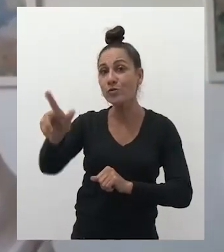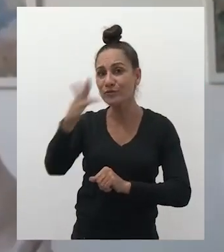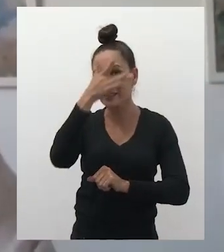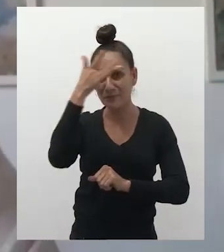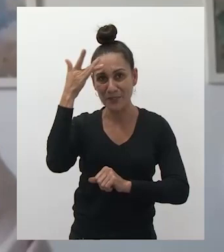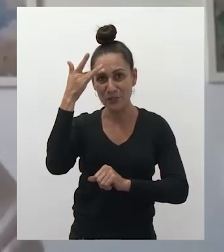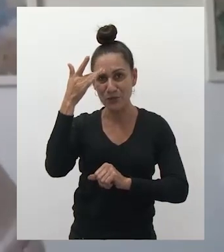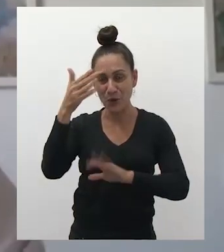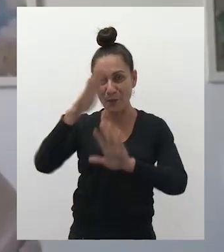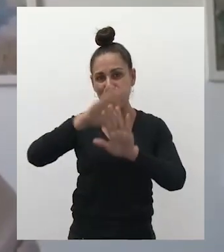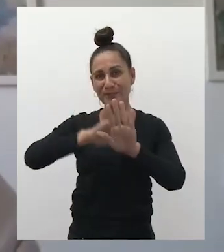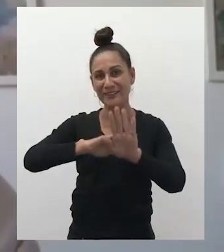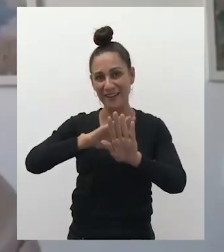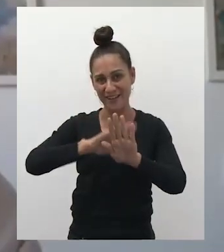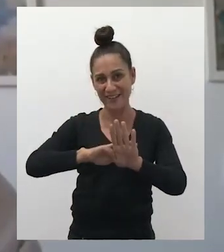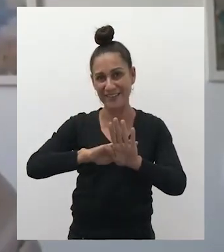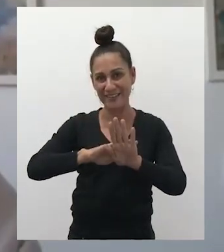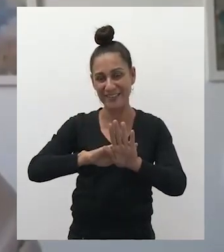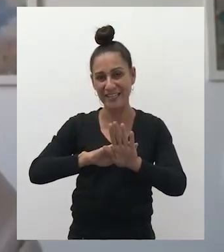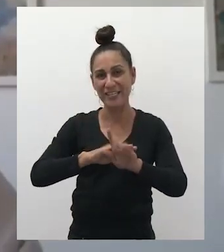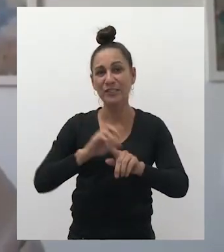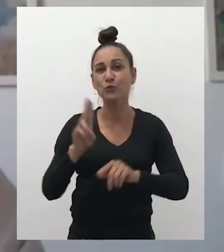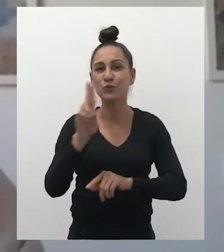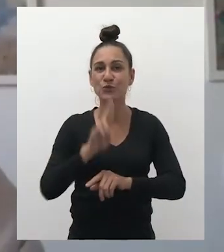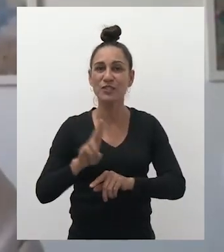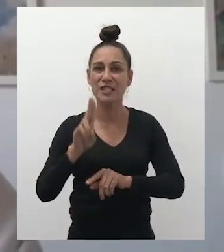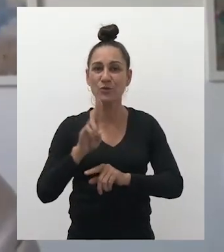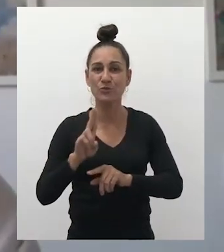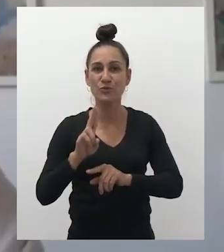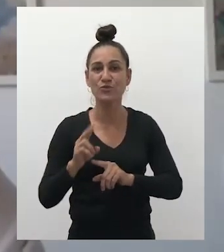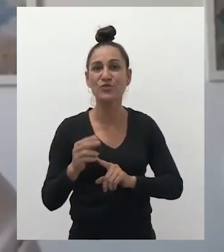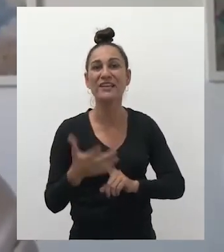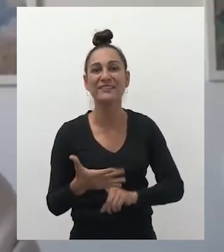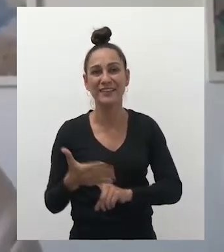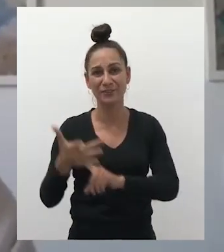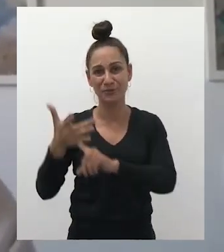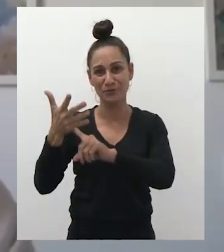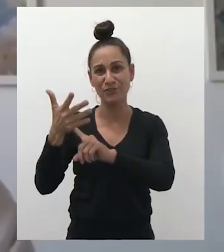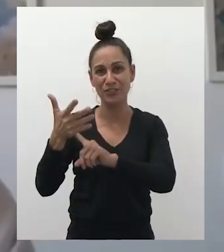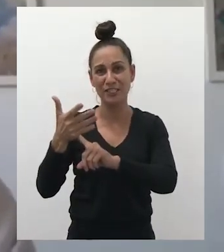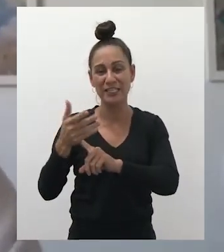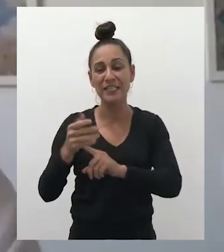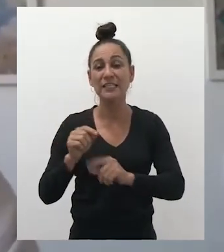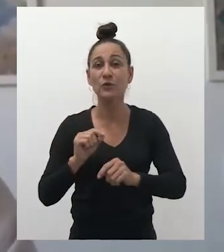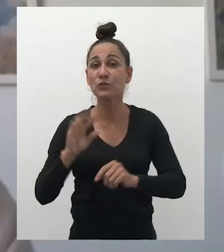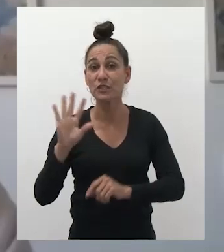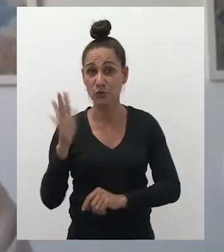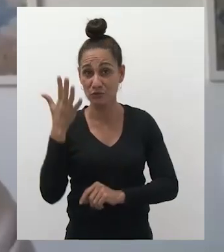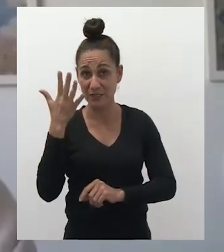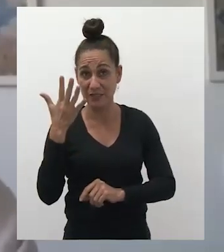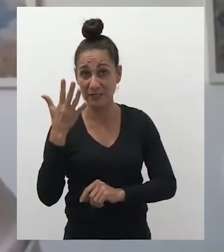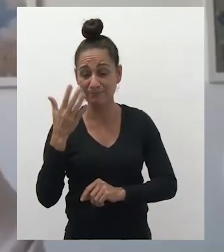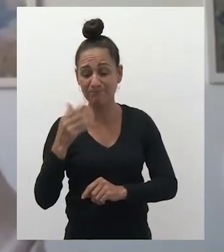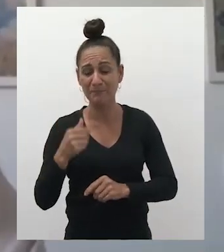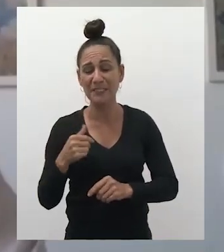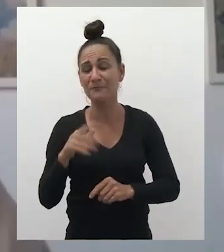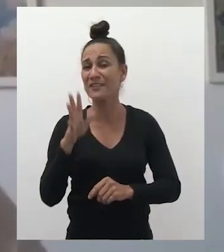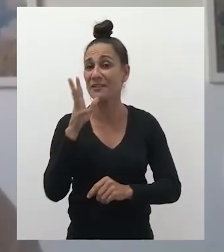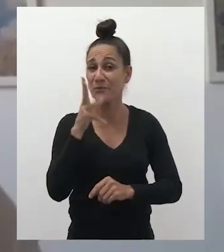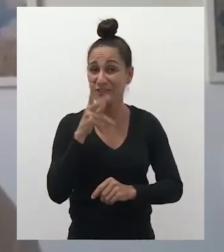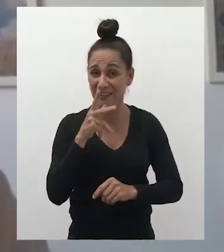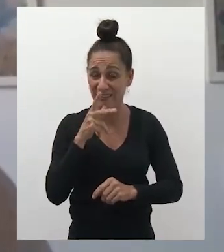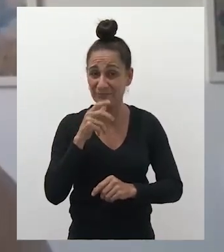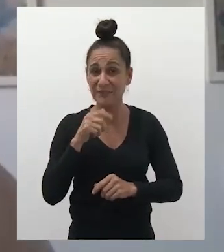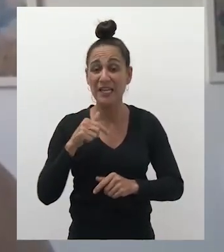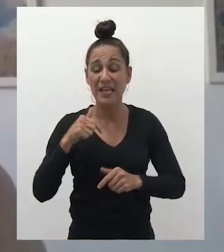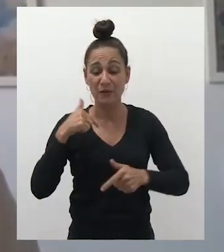uso das tecnologias e da inteligência artificial. A única solução que eu vejo para isso, e é muito ao longo prazo, e é um trabalho